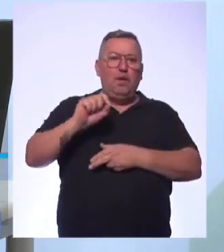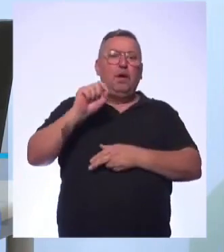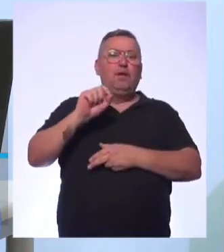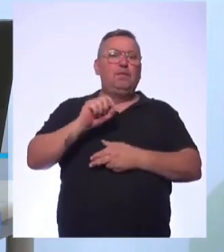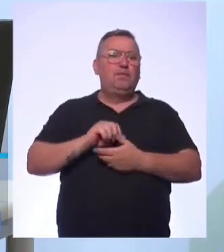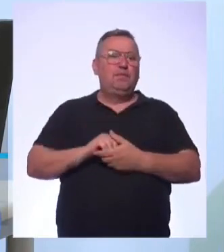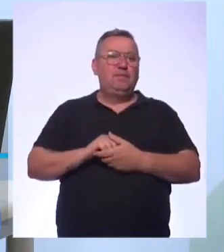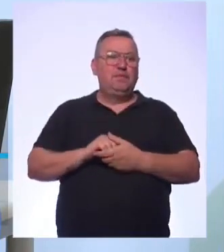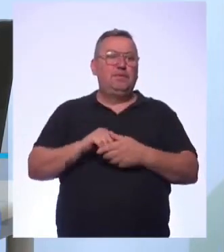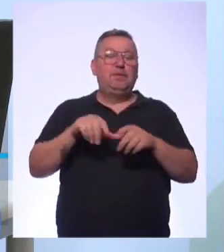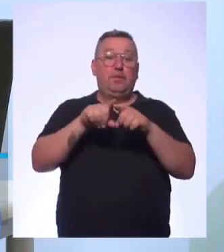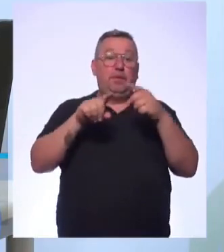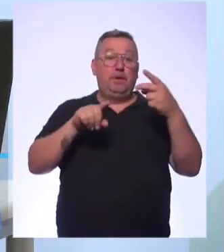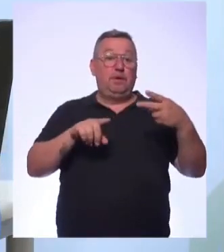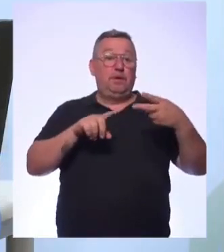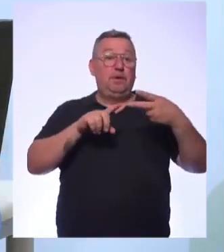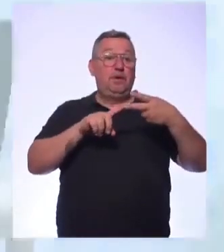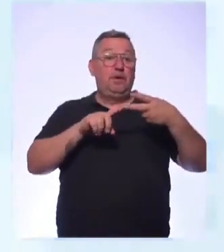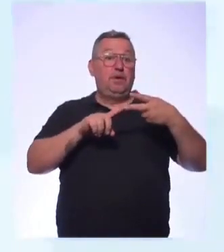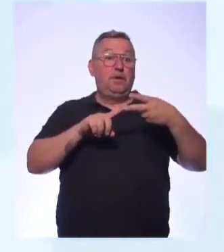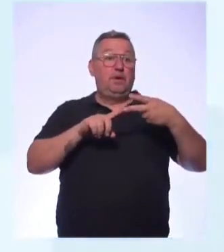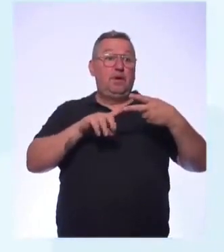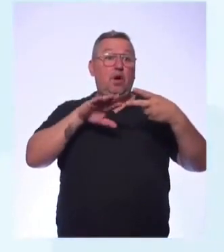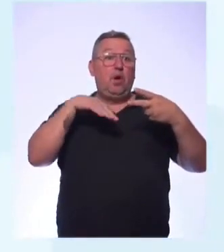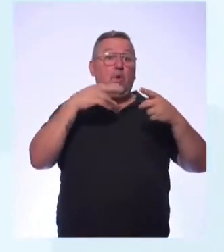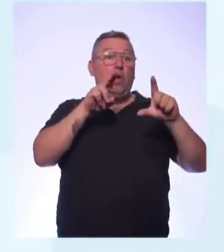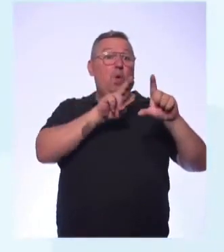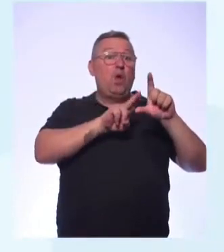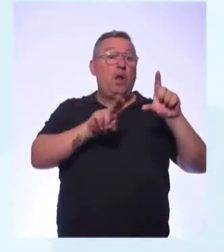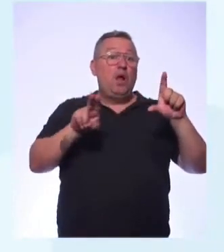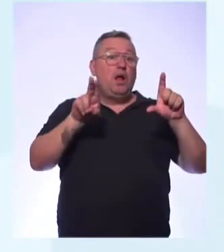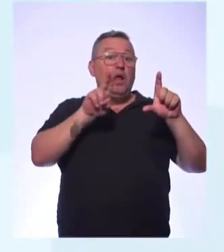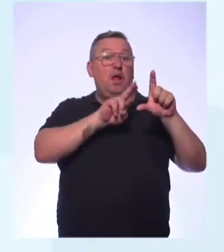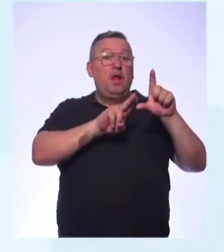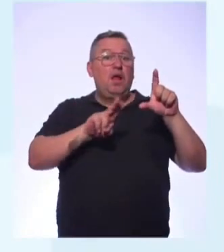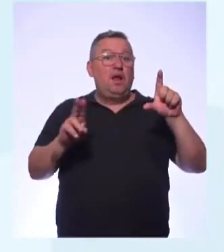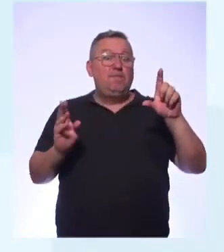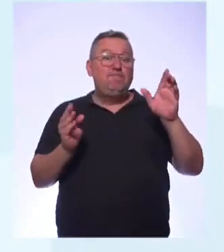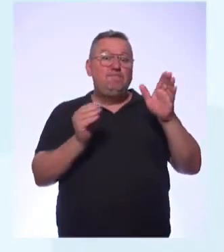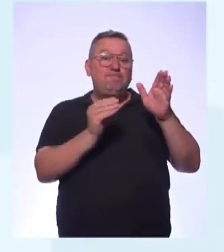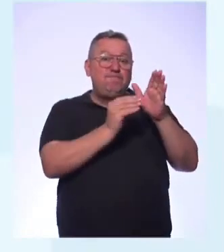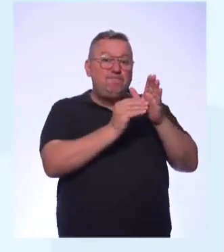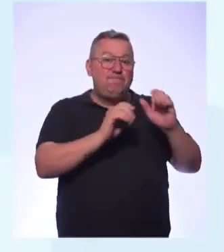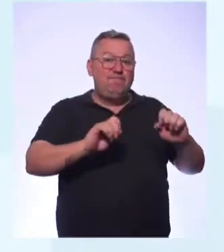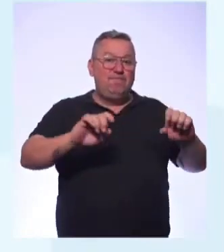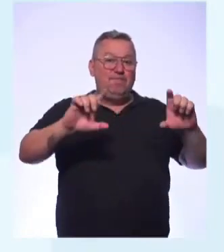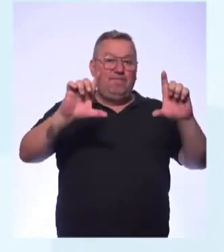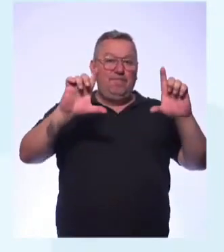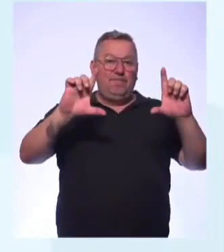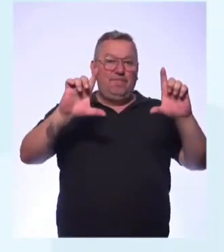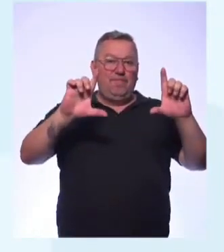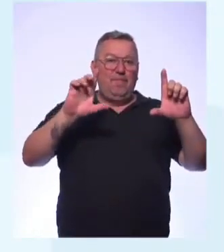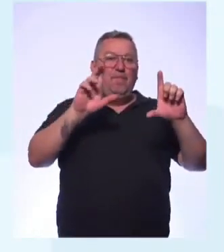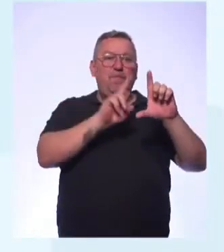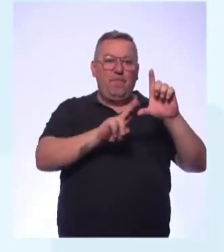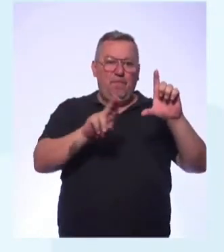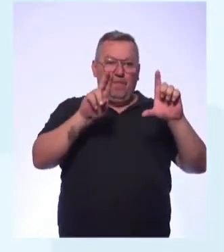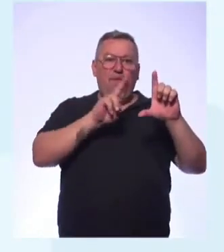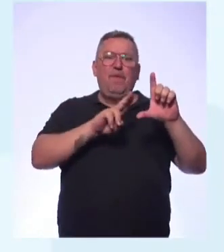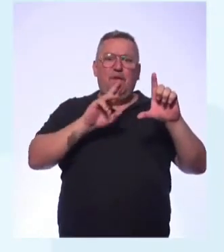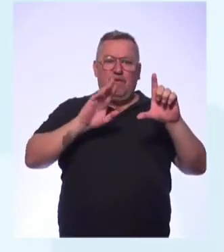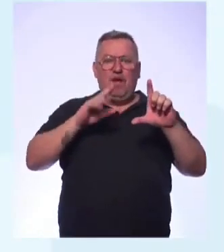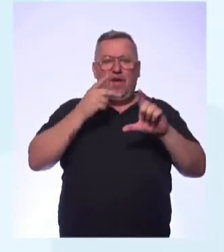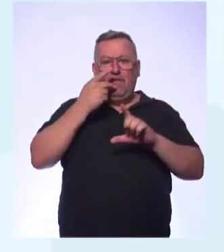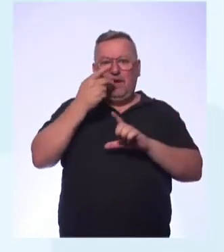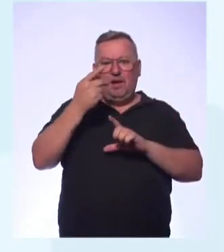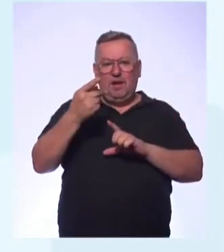detalhadamente? E a segunda aí, qual legenda você daria para essa gravura? Tem uma legenda que nós já mencionamos,